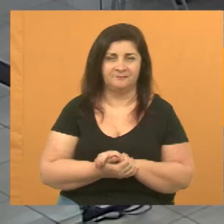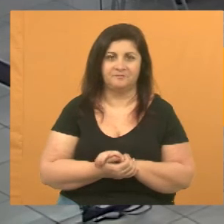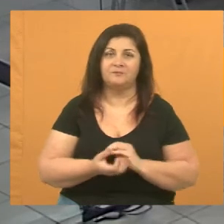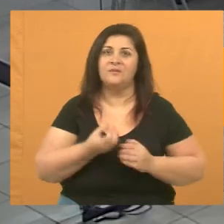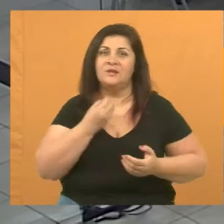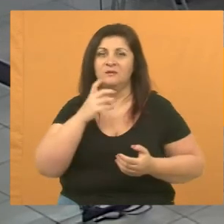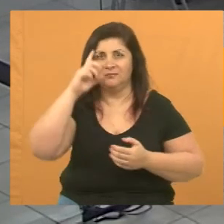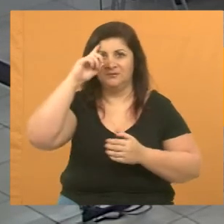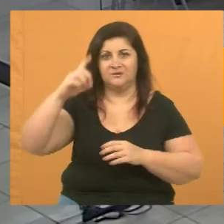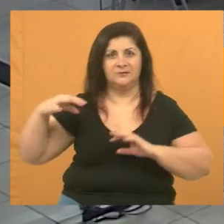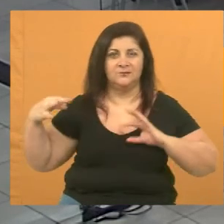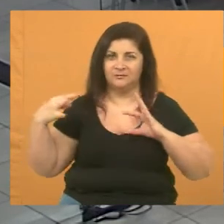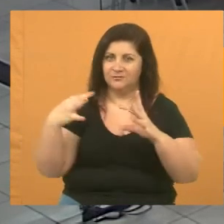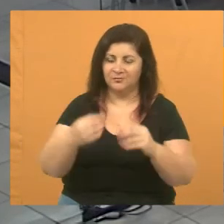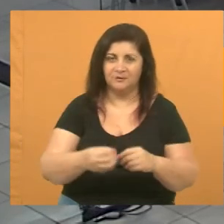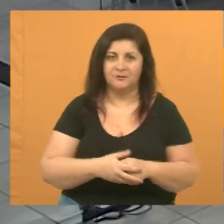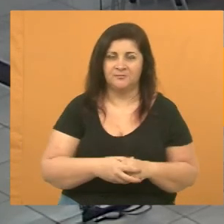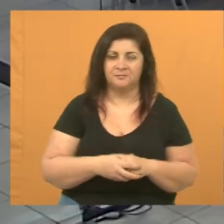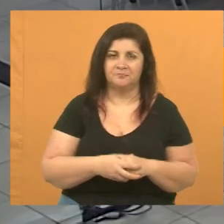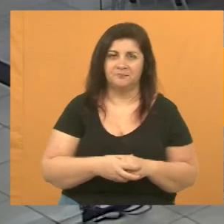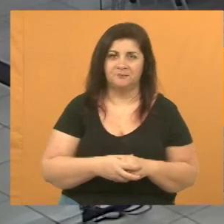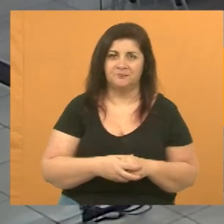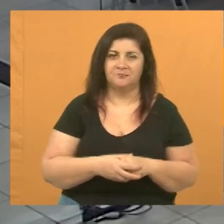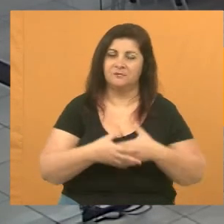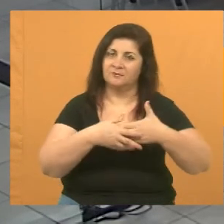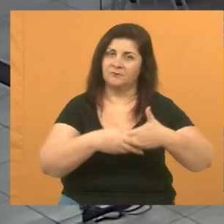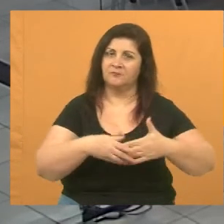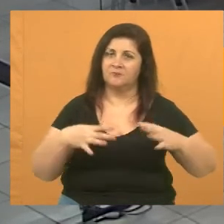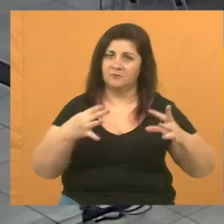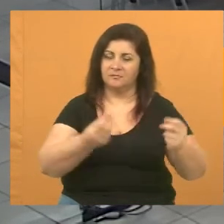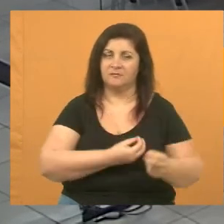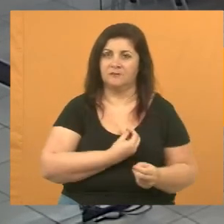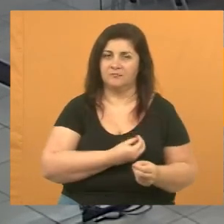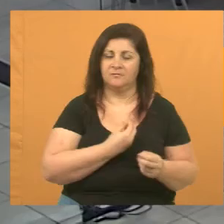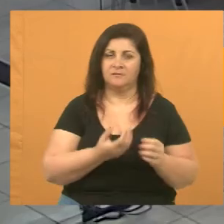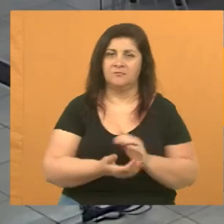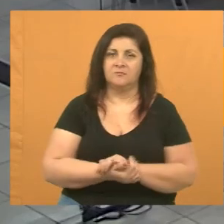Bom dia a todos, cumprimento todos os presentes.